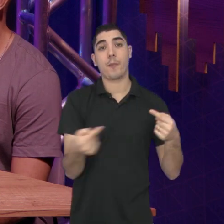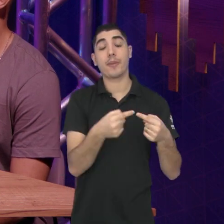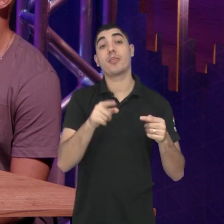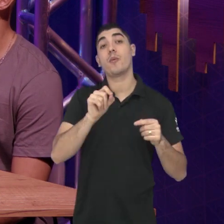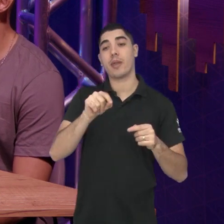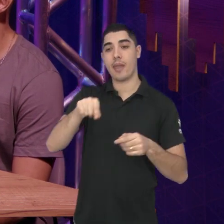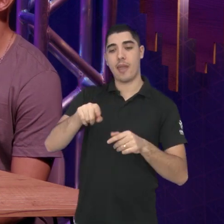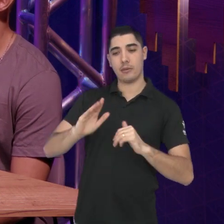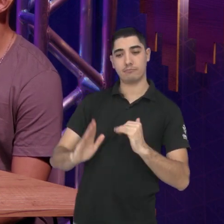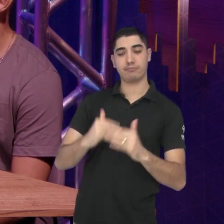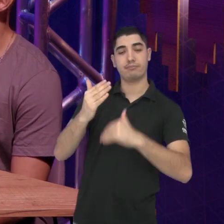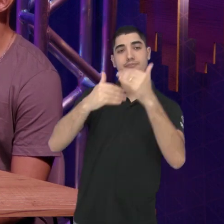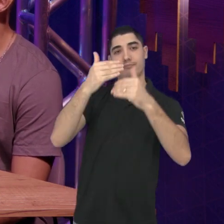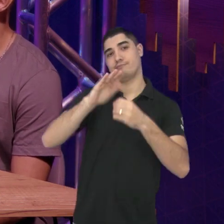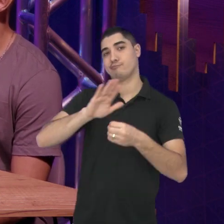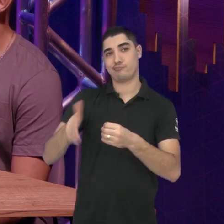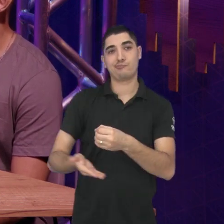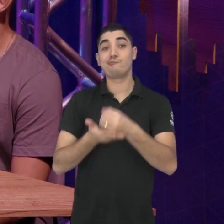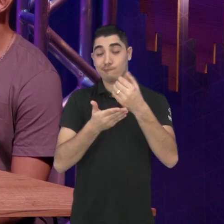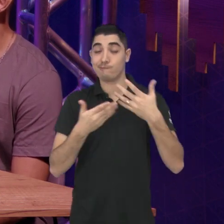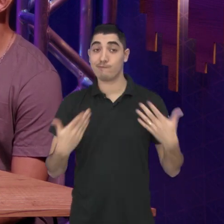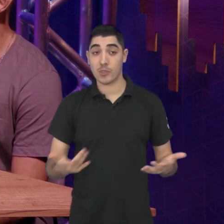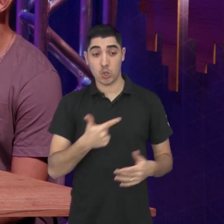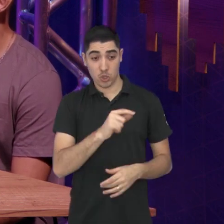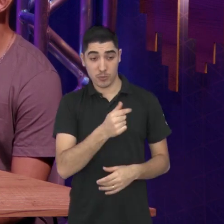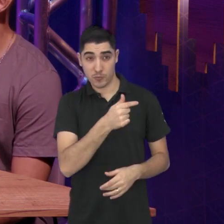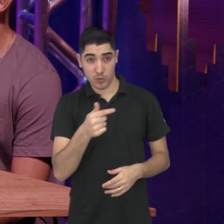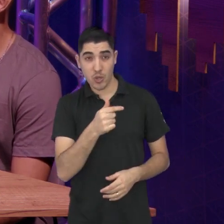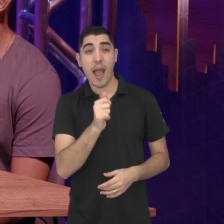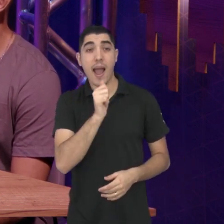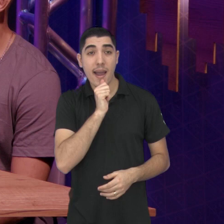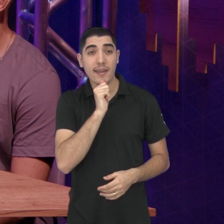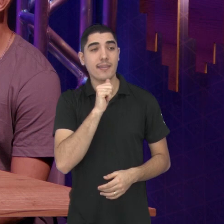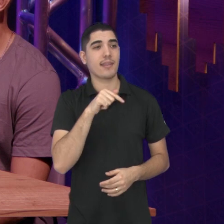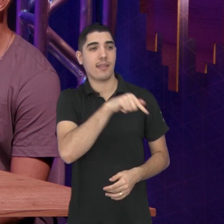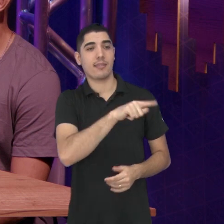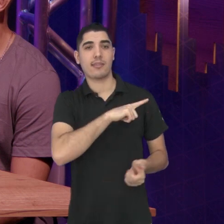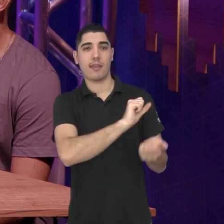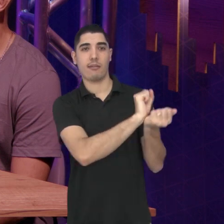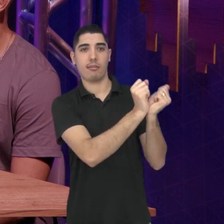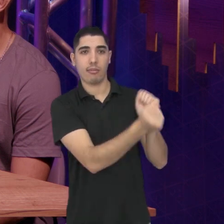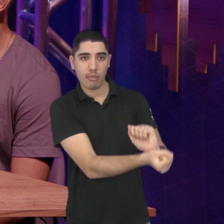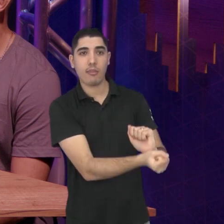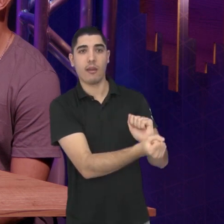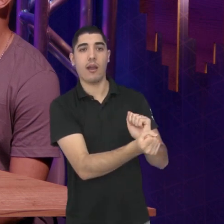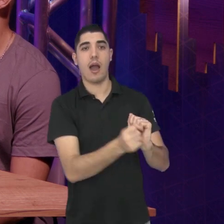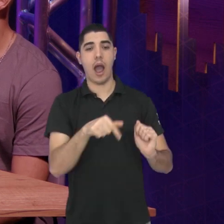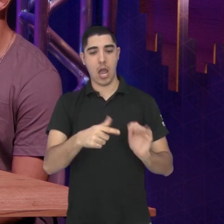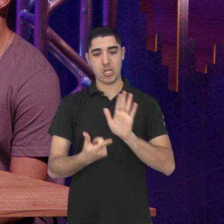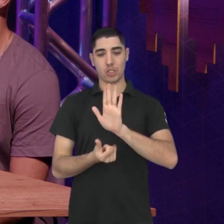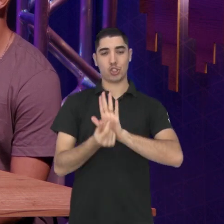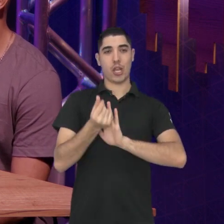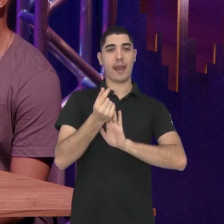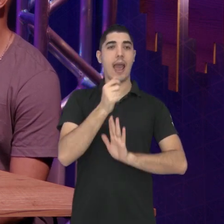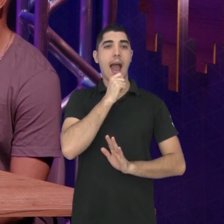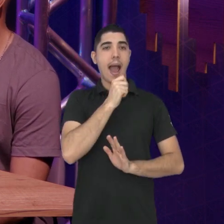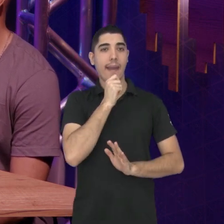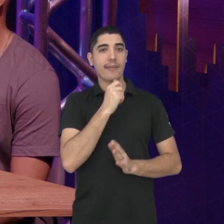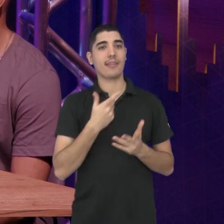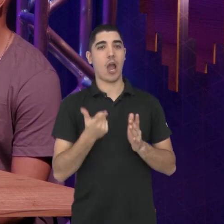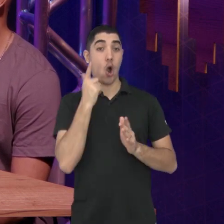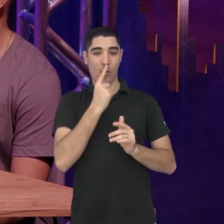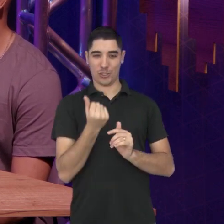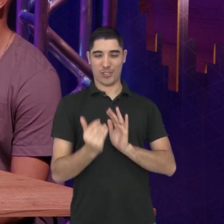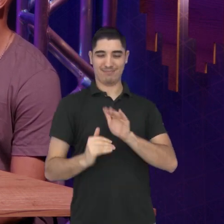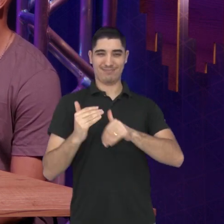desenvolvimento sustentável, né? No entanto, em 2022, continua a sustentar a nossa economia global, que é bem isso, né? E a gente